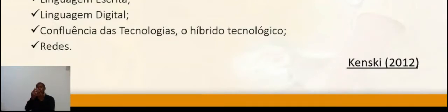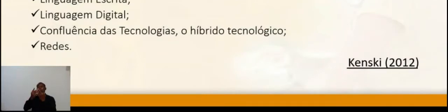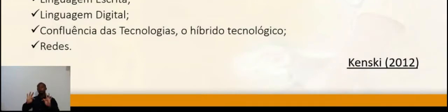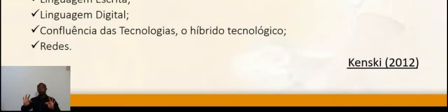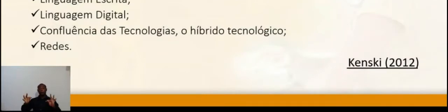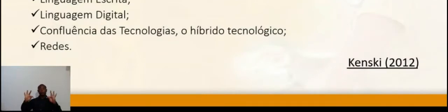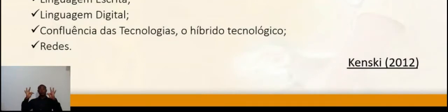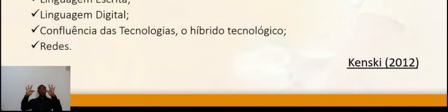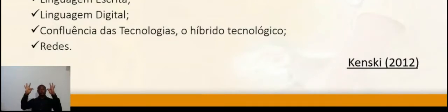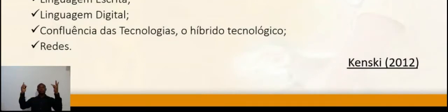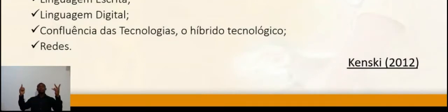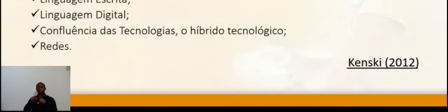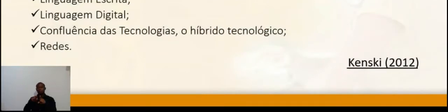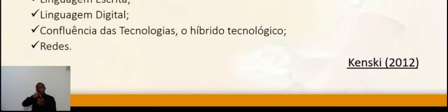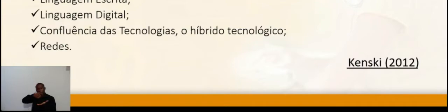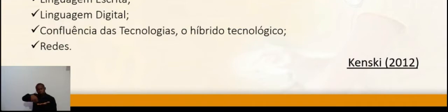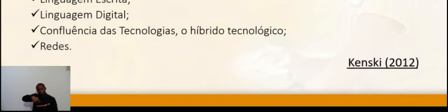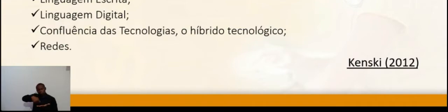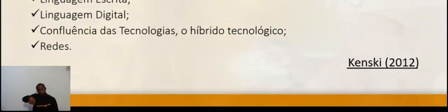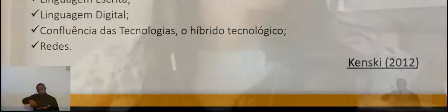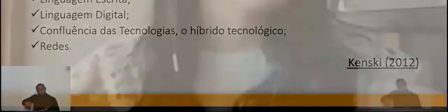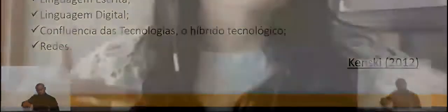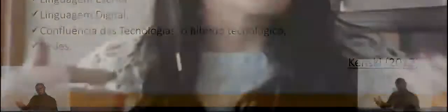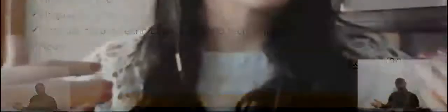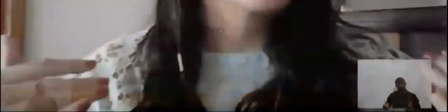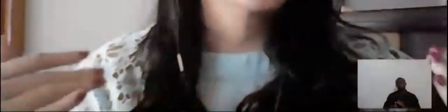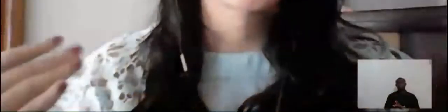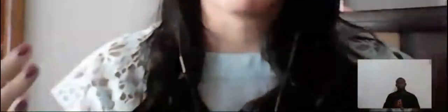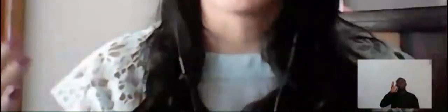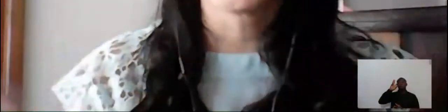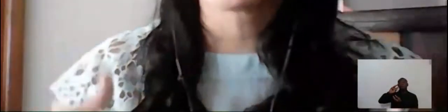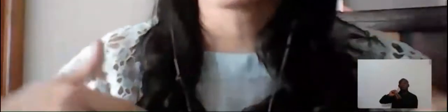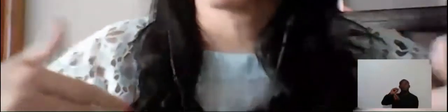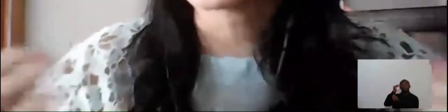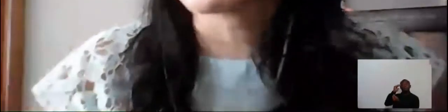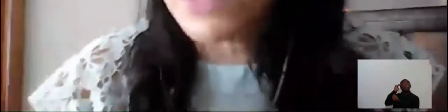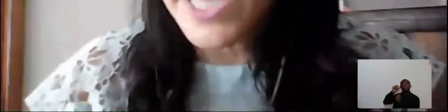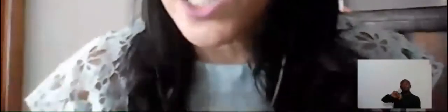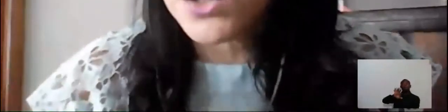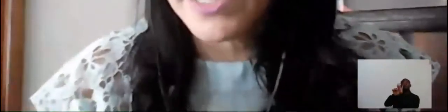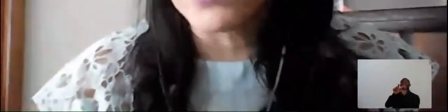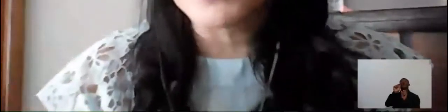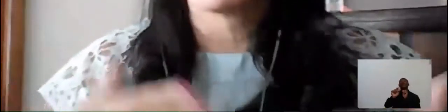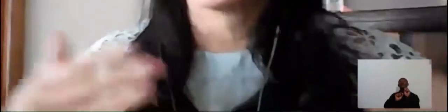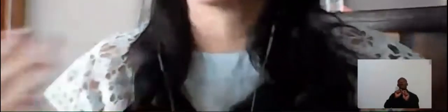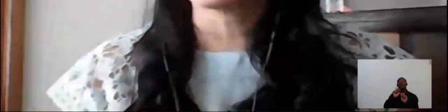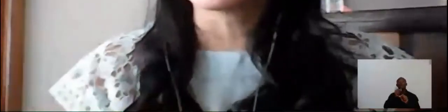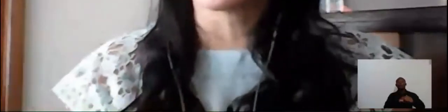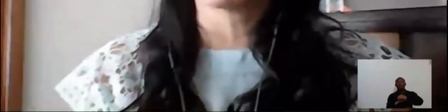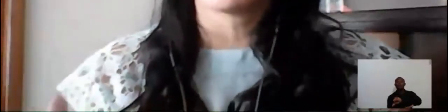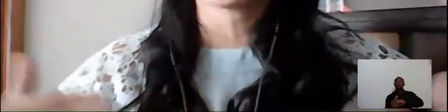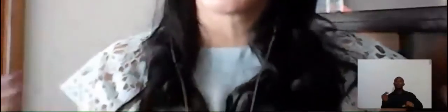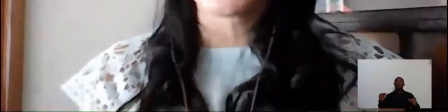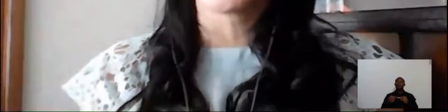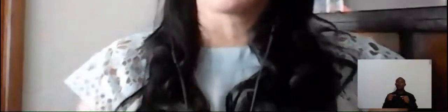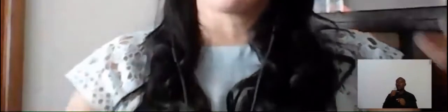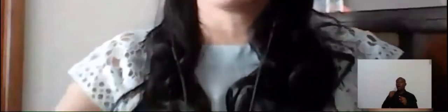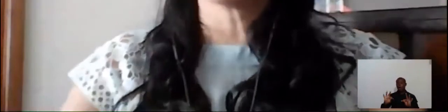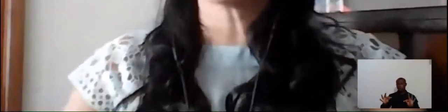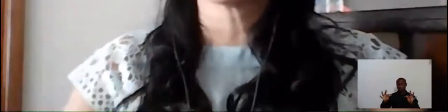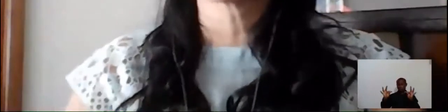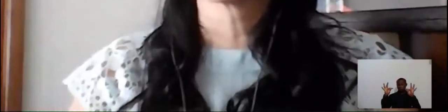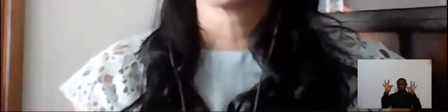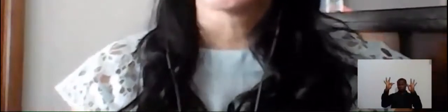né? Através de quê? A gente, da linguagem digital, pode, dentro do mesmo texto, né, um hiperlink, um hipertexto,